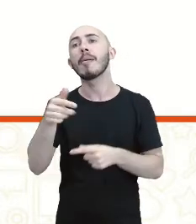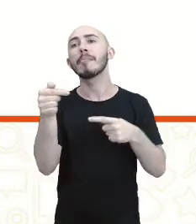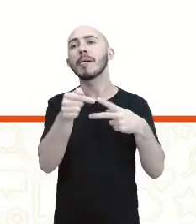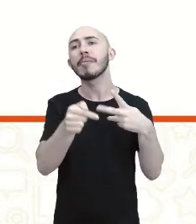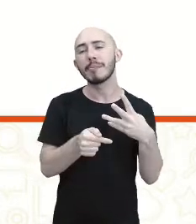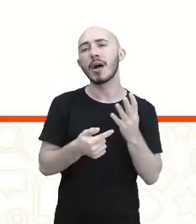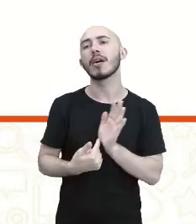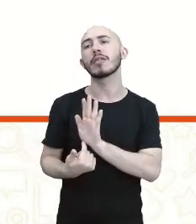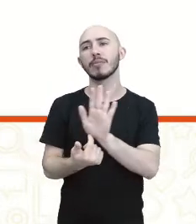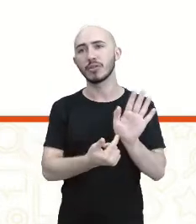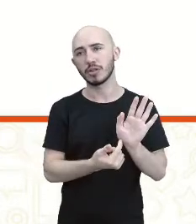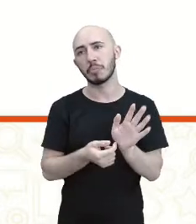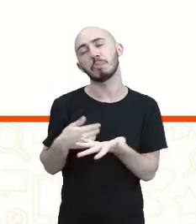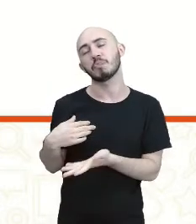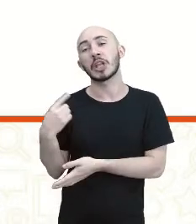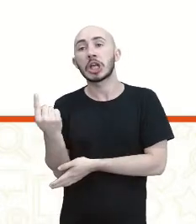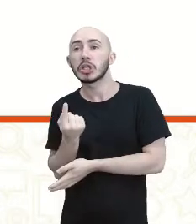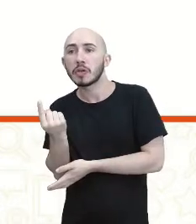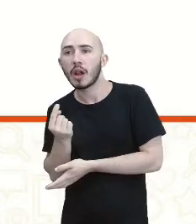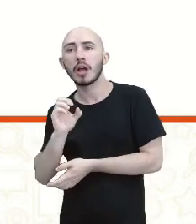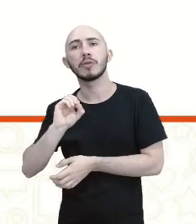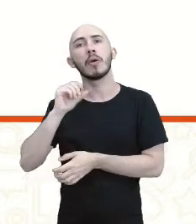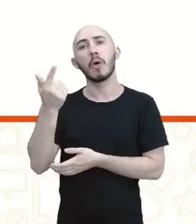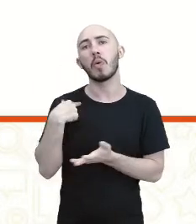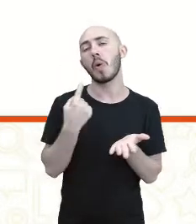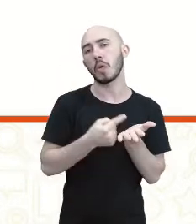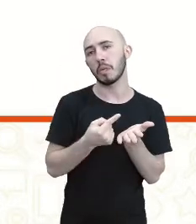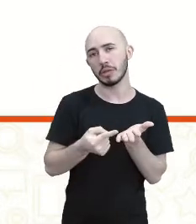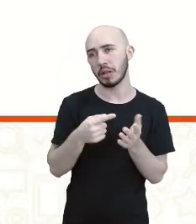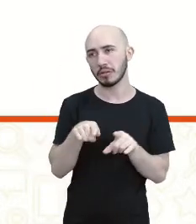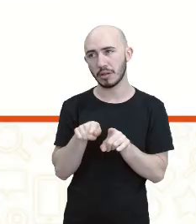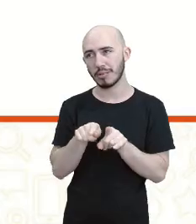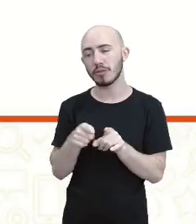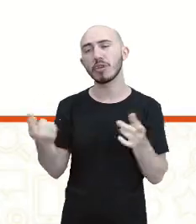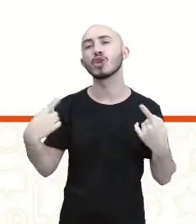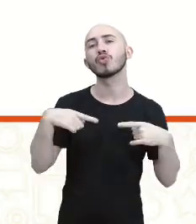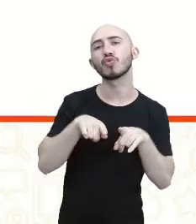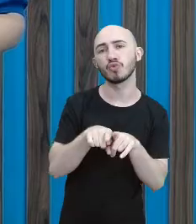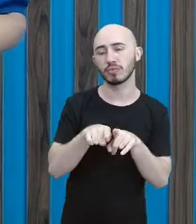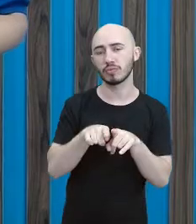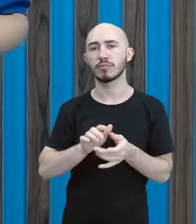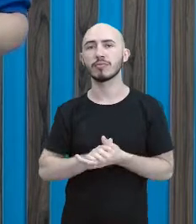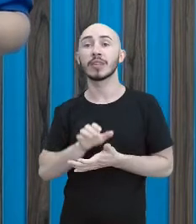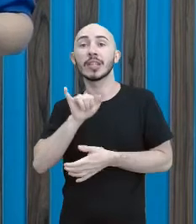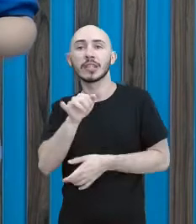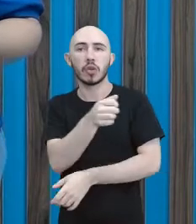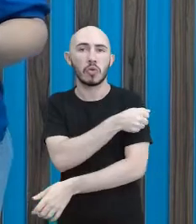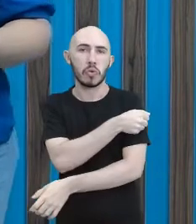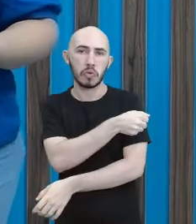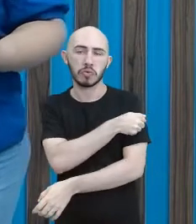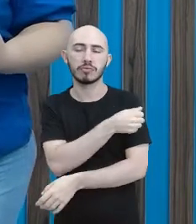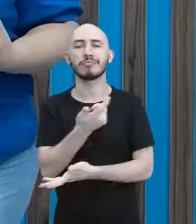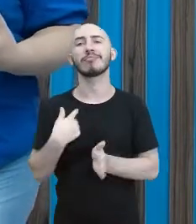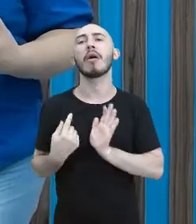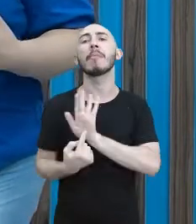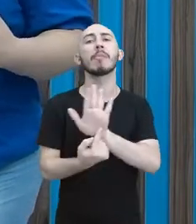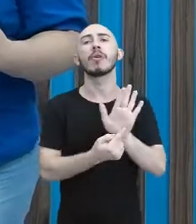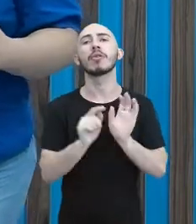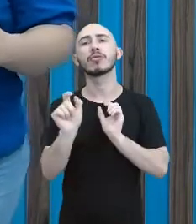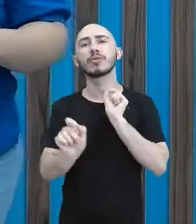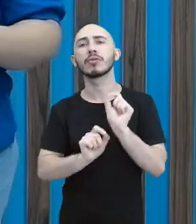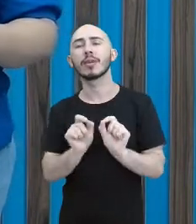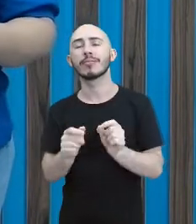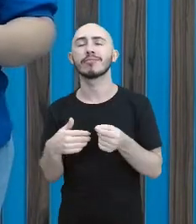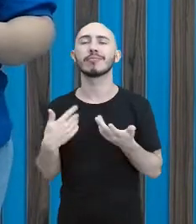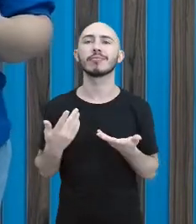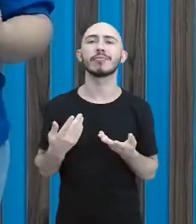aspectos, isolados ou combinados. Então, se o estudante ele apresenta